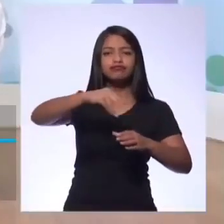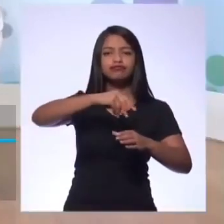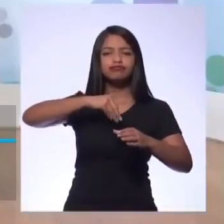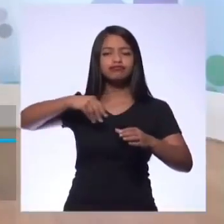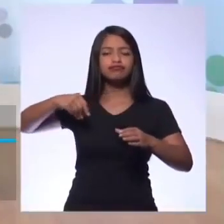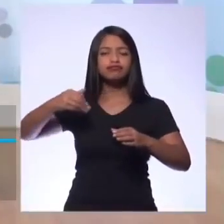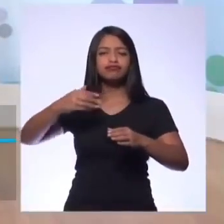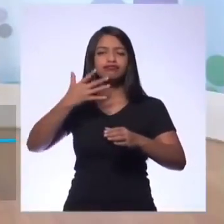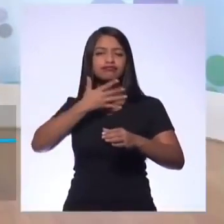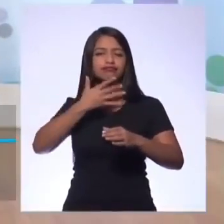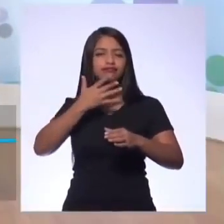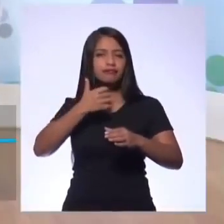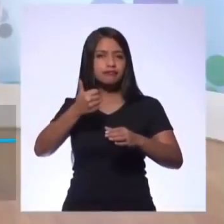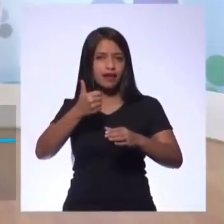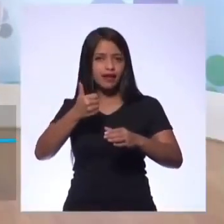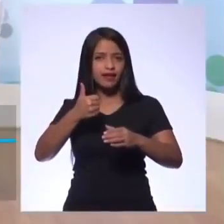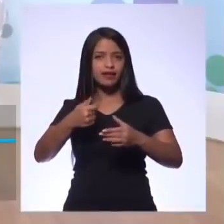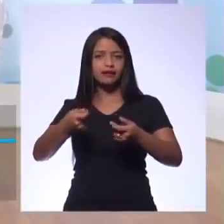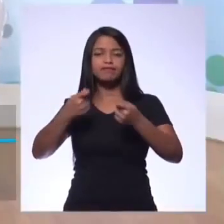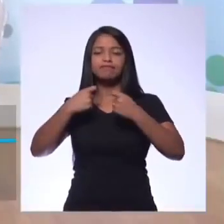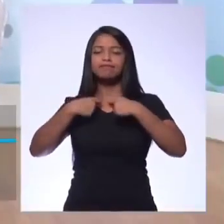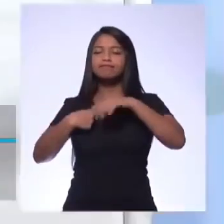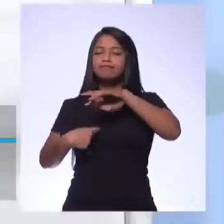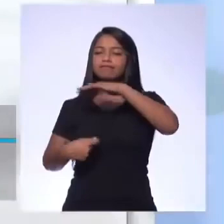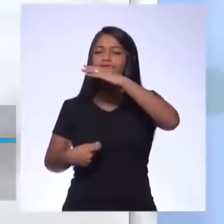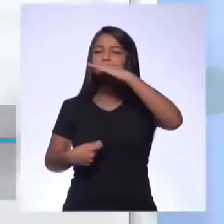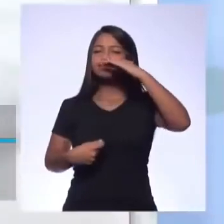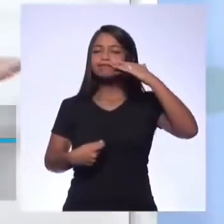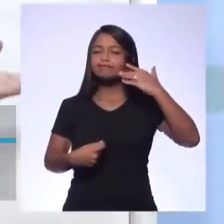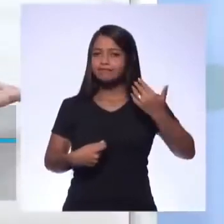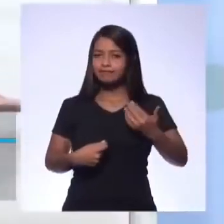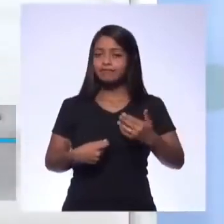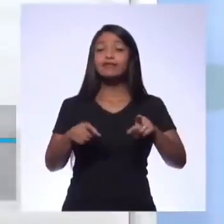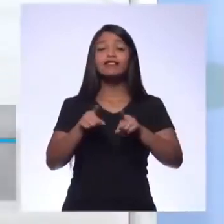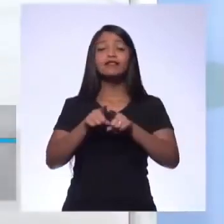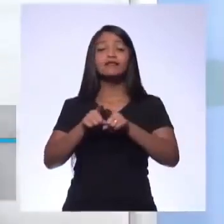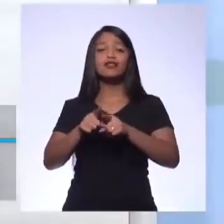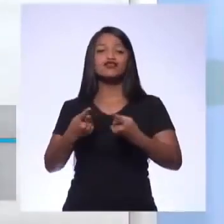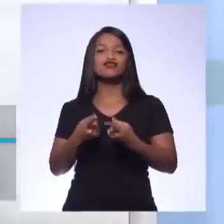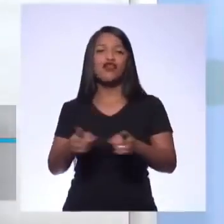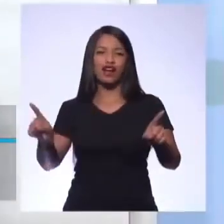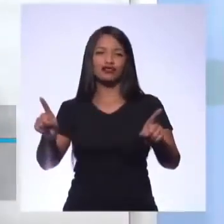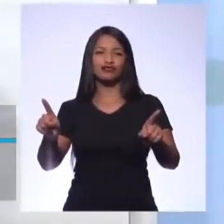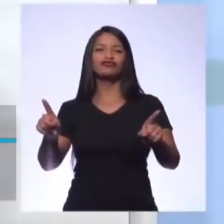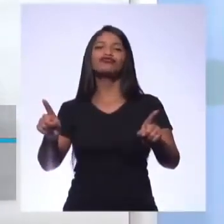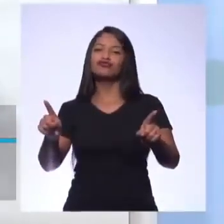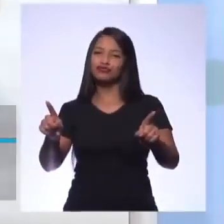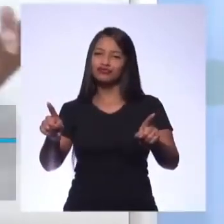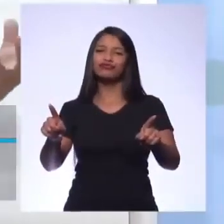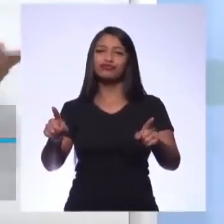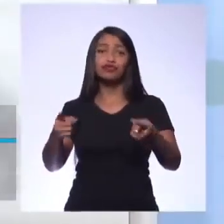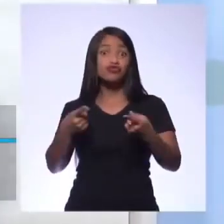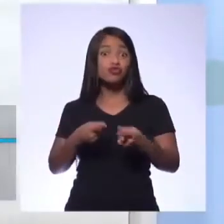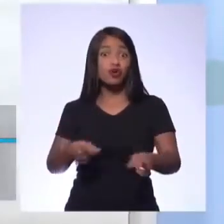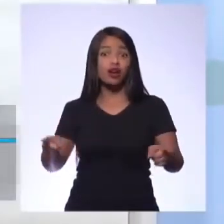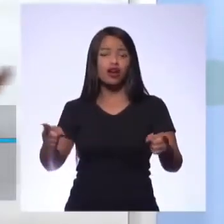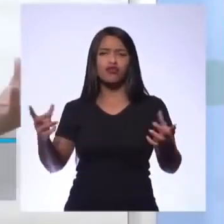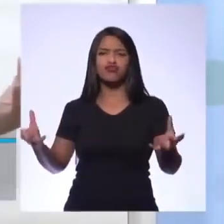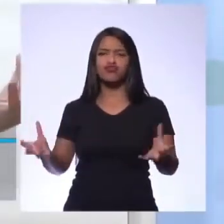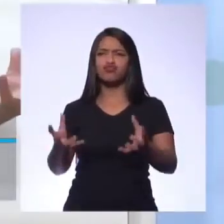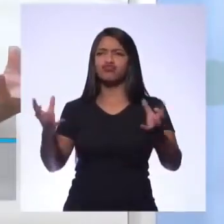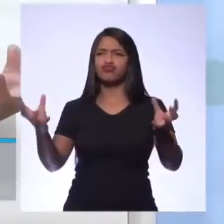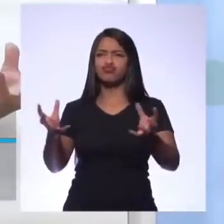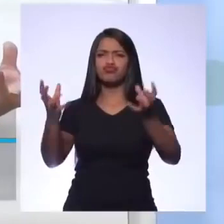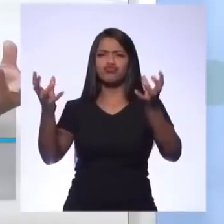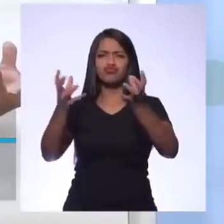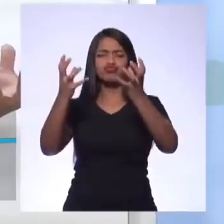E principalmente o churrasco, né? Bom churrasco é covardia, né? Porque quando você faz o churrasco, ele faz muita fumaça, ele tem muita